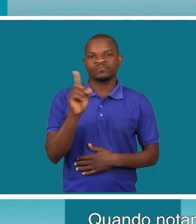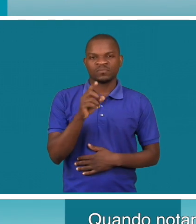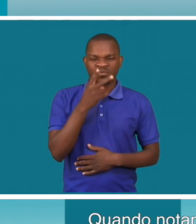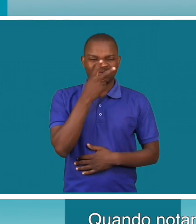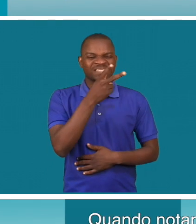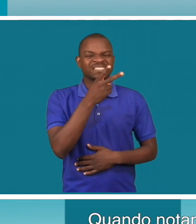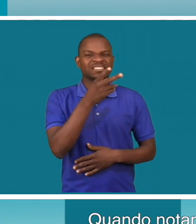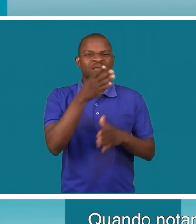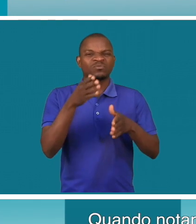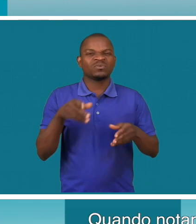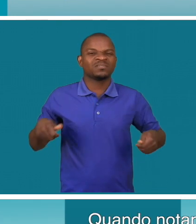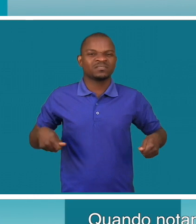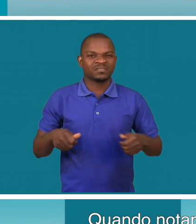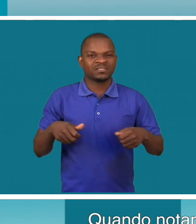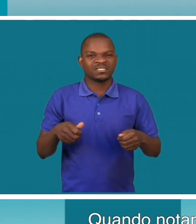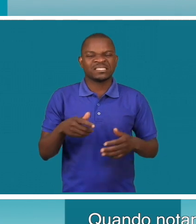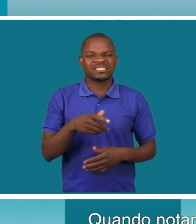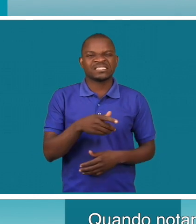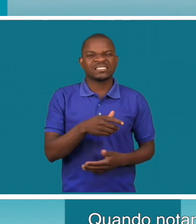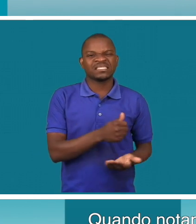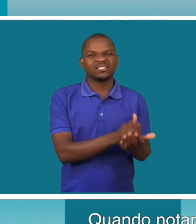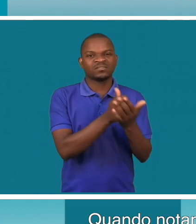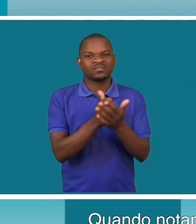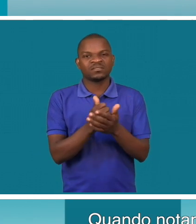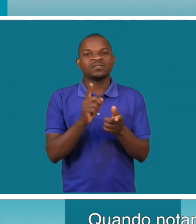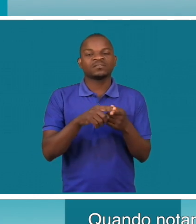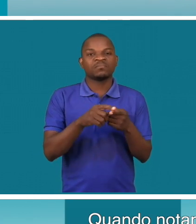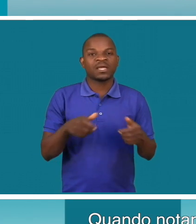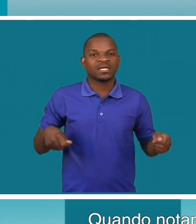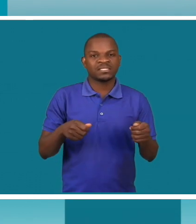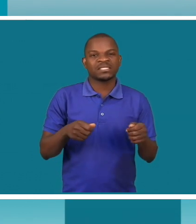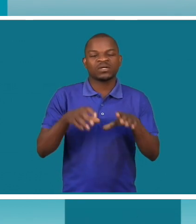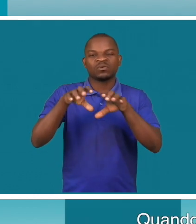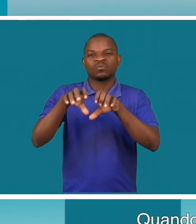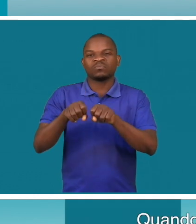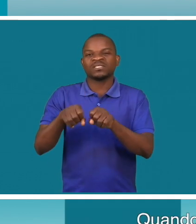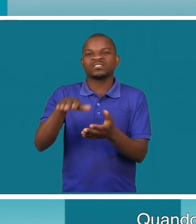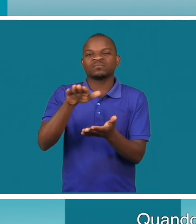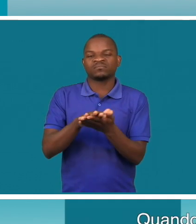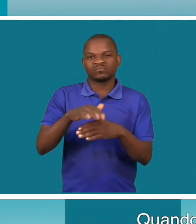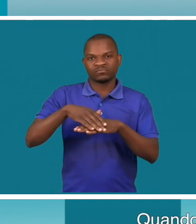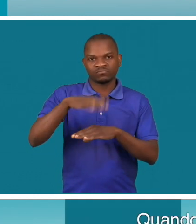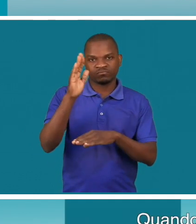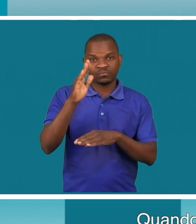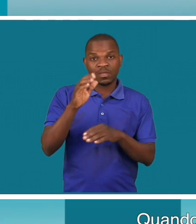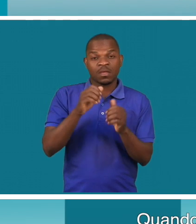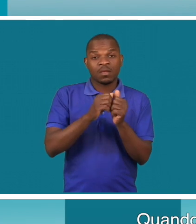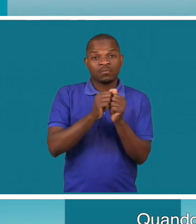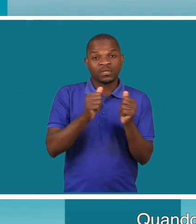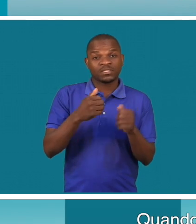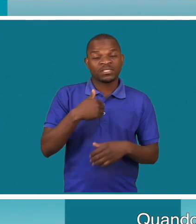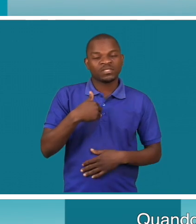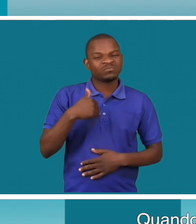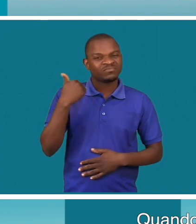cadeirante, tem que levar ela e a cadeira. Vai ocupar muito espaço. E quando é assim, eu, todo santo